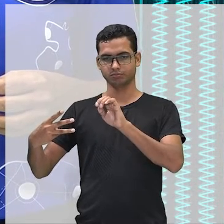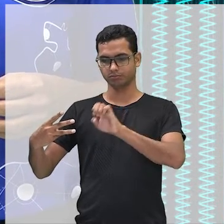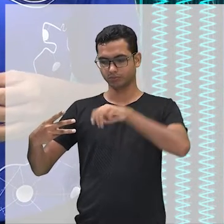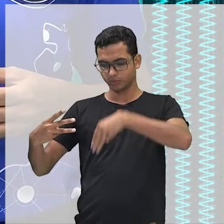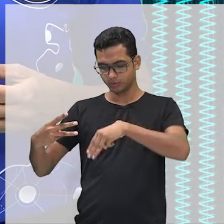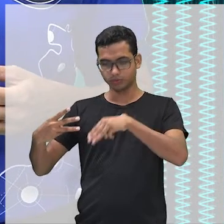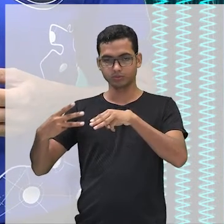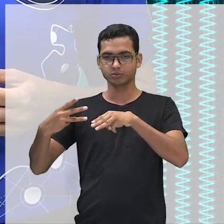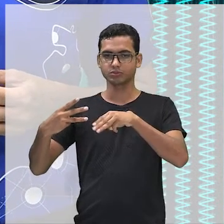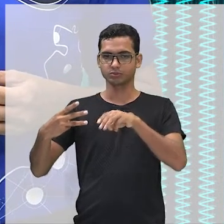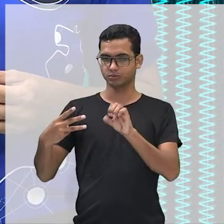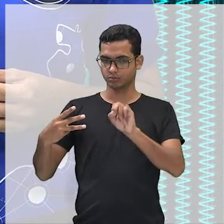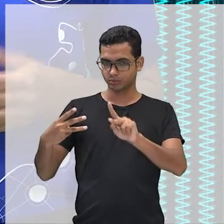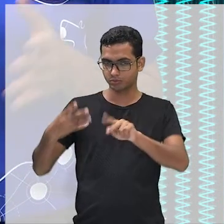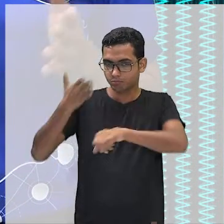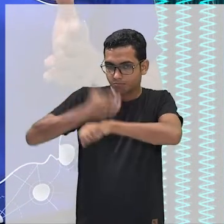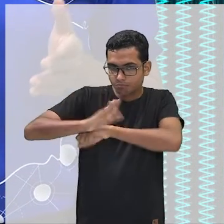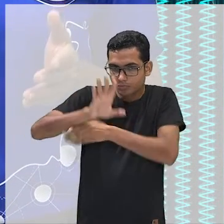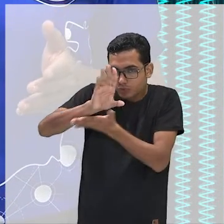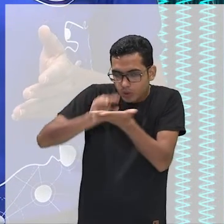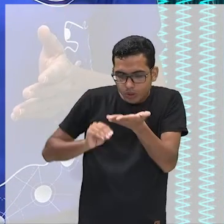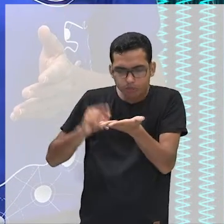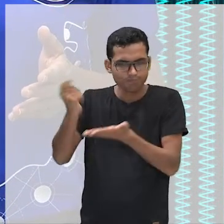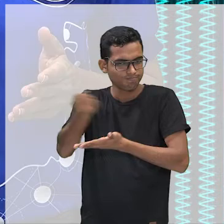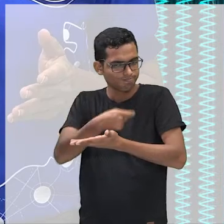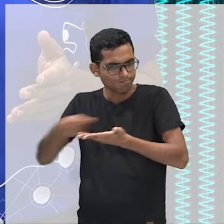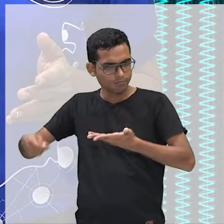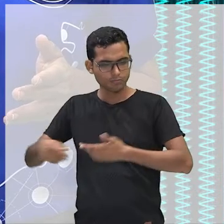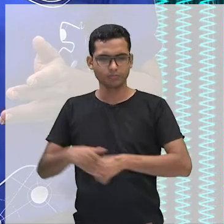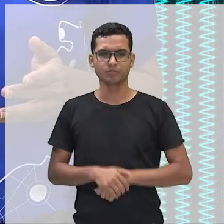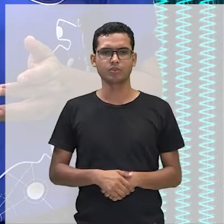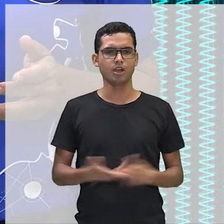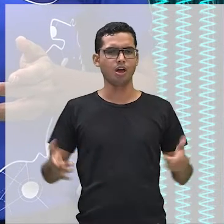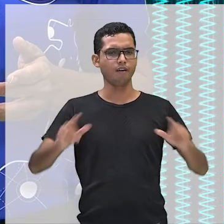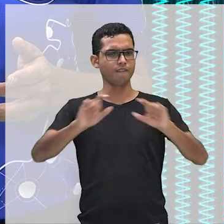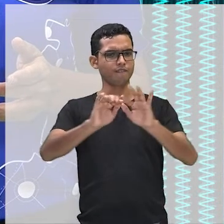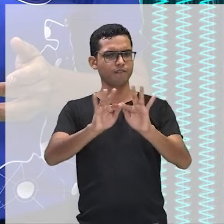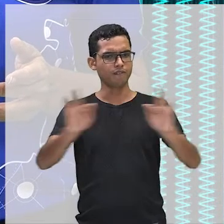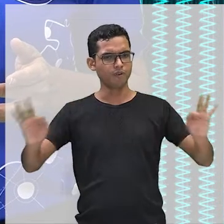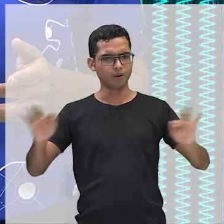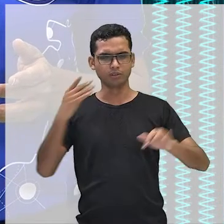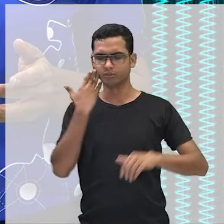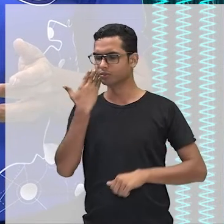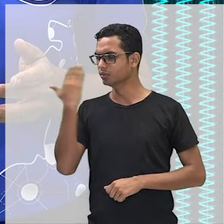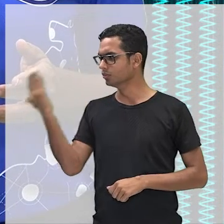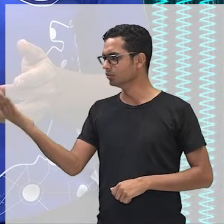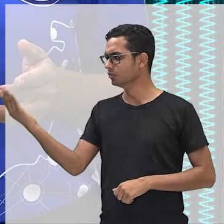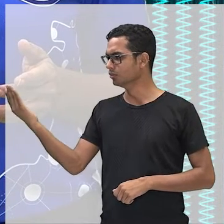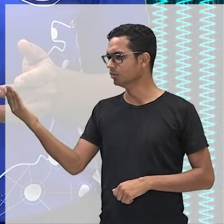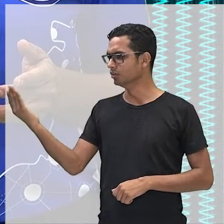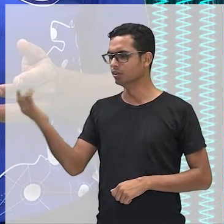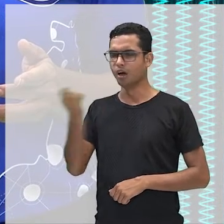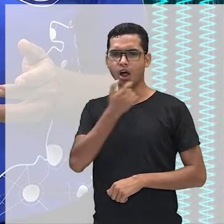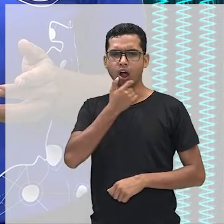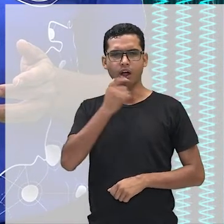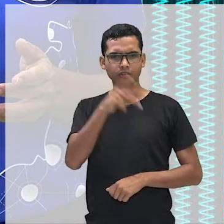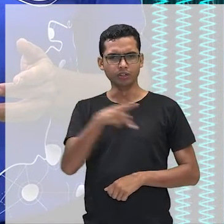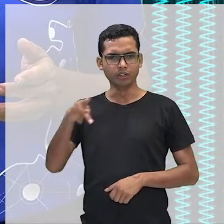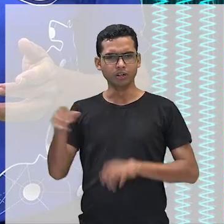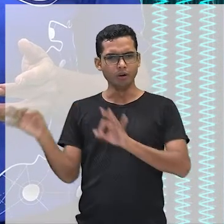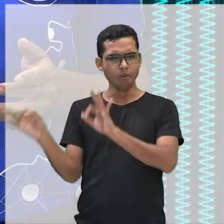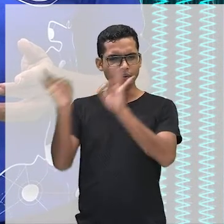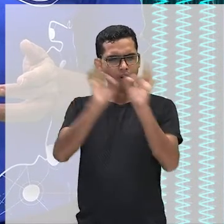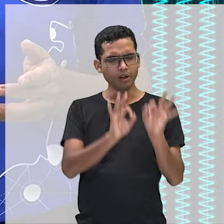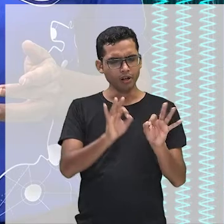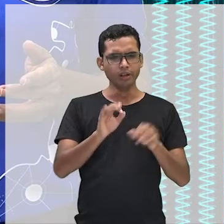you, them. Olha só a nossa frase aqui, ó. Here are my friends.